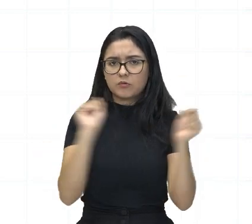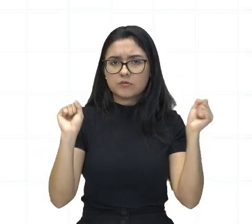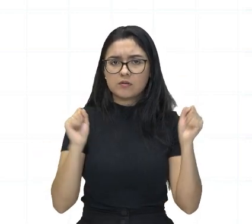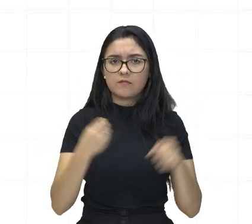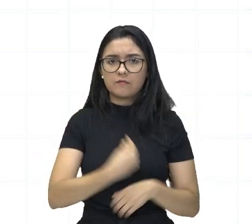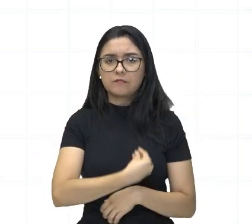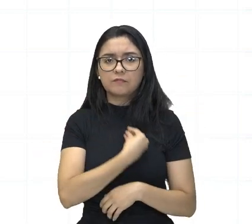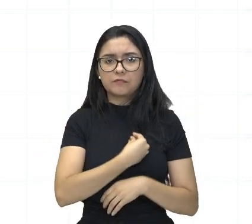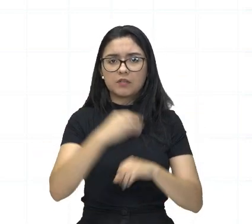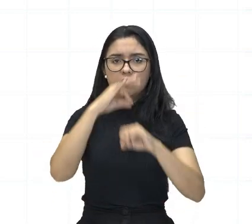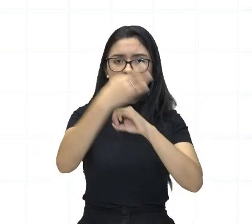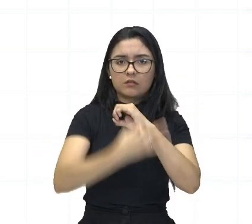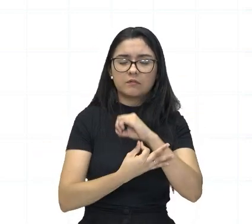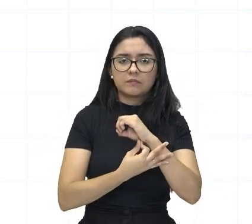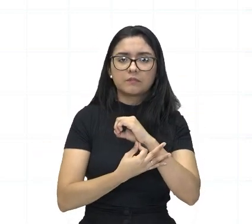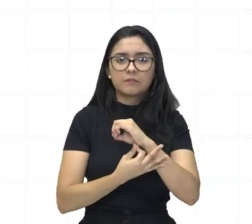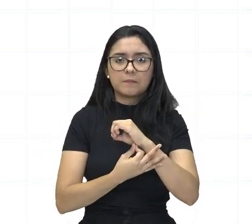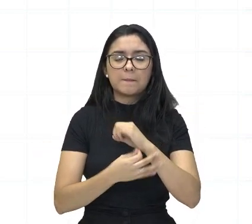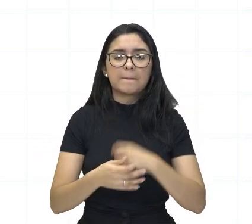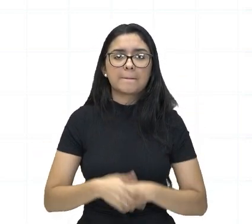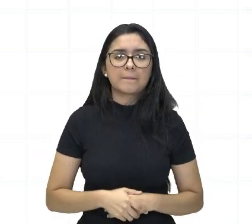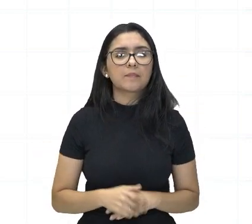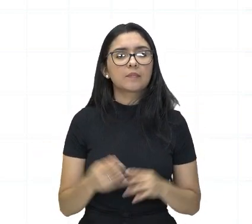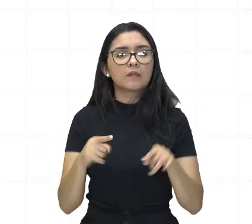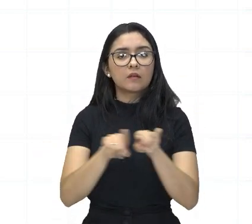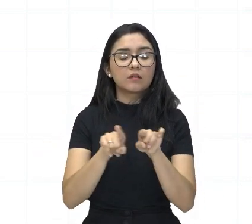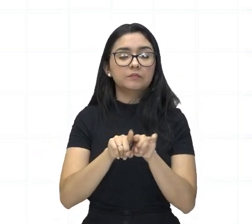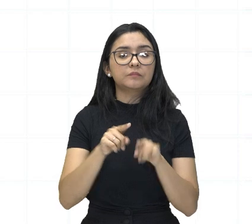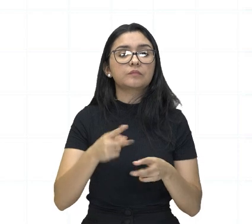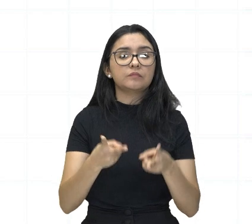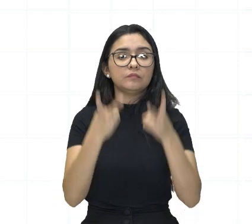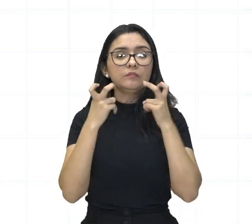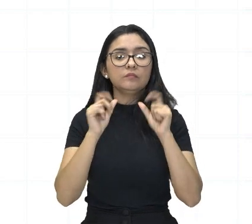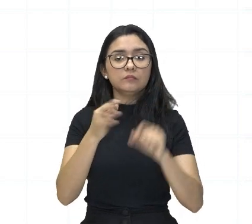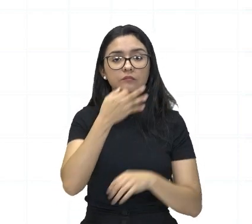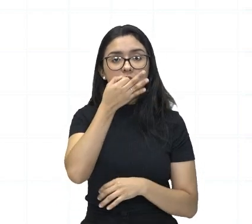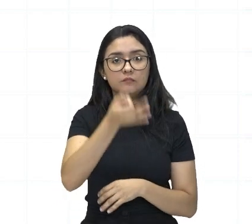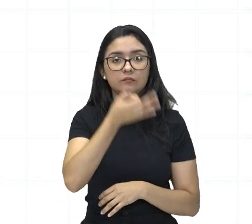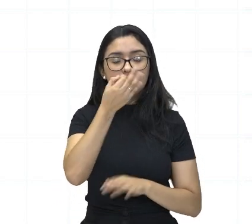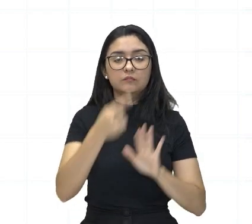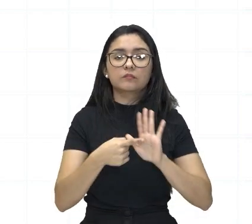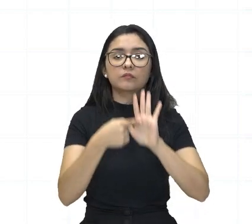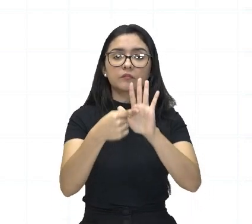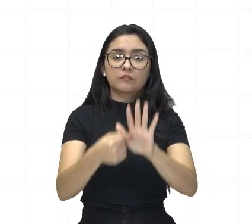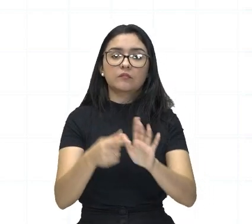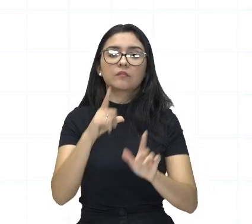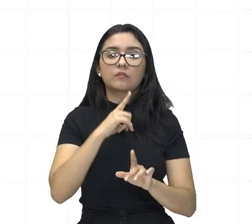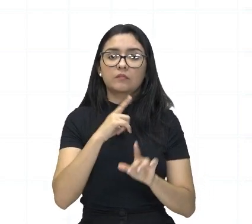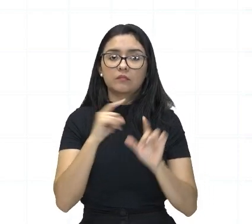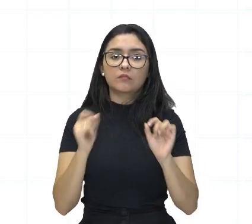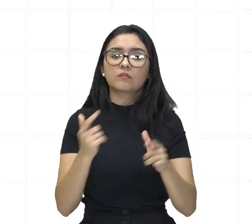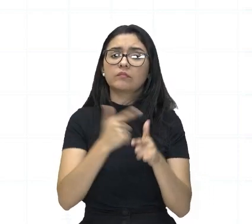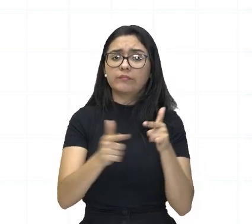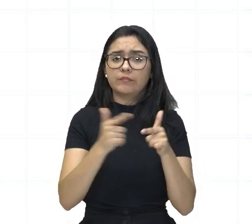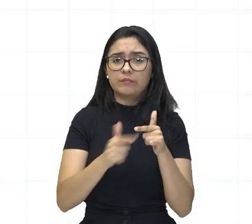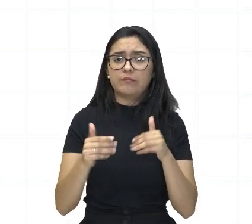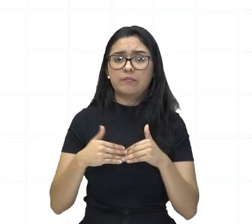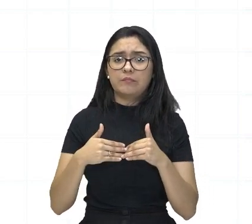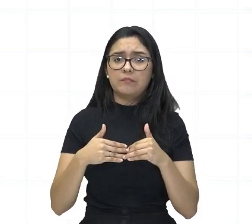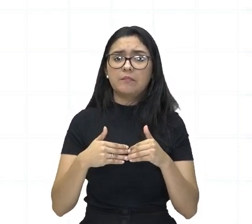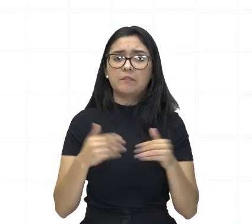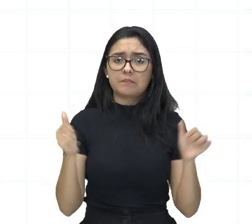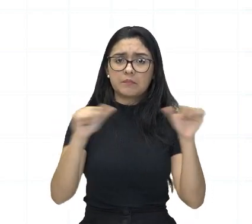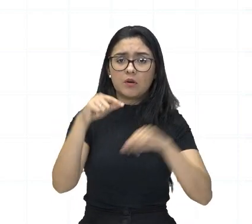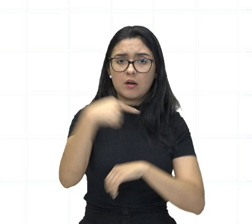colonização possa trazer benefícios e, claro, você vê que o argumento apresentado aí de que existem problemas mais urgentes no